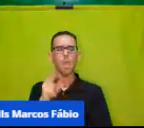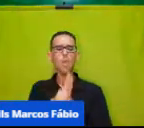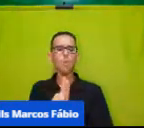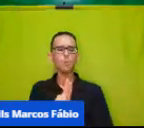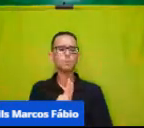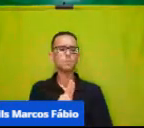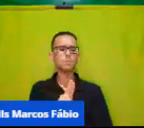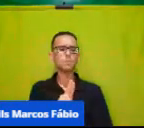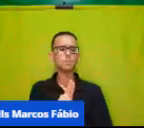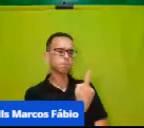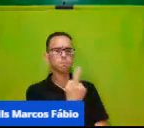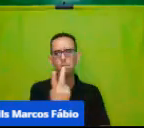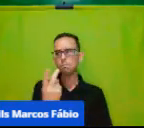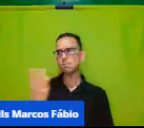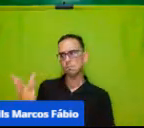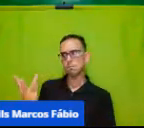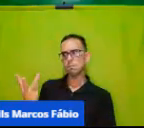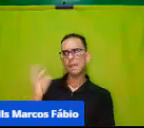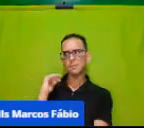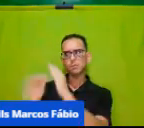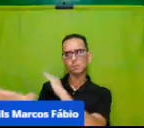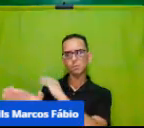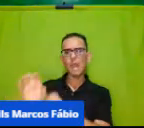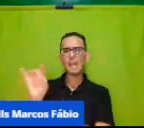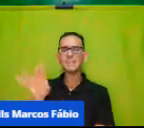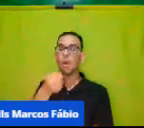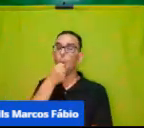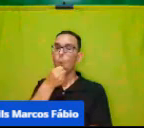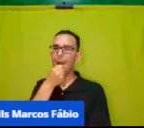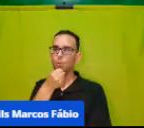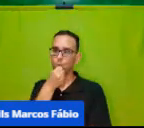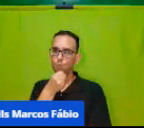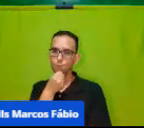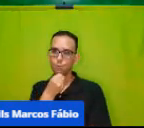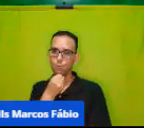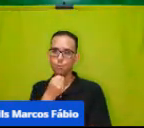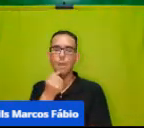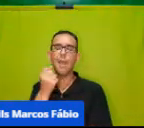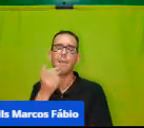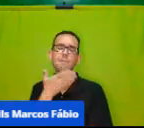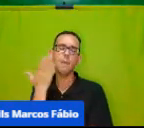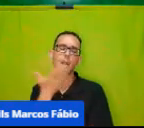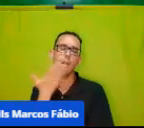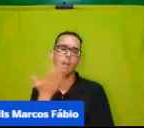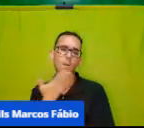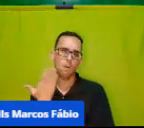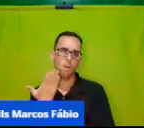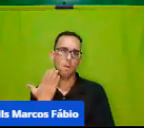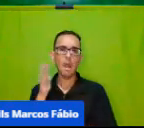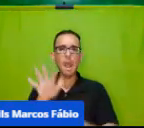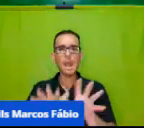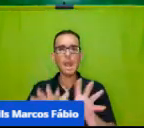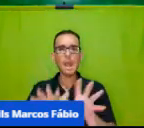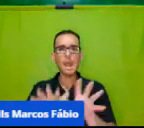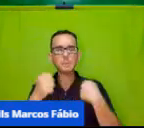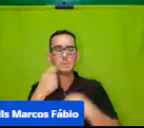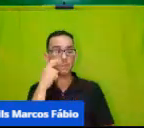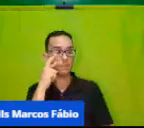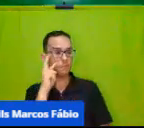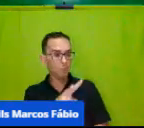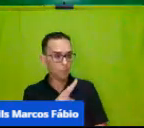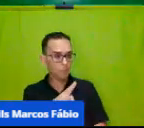instrumentos para passar para o aluno. Às vezes, somente o áudio já é suficiente para ele. Às vezes, ele precisa de ver